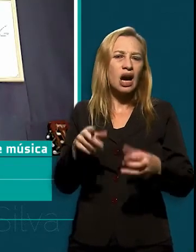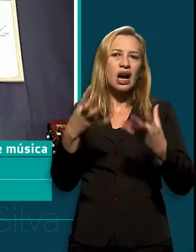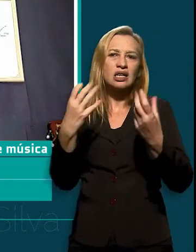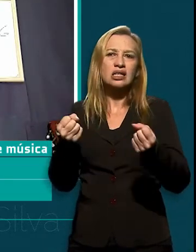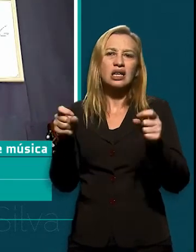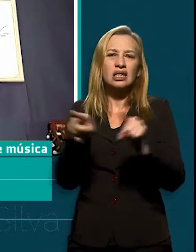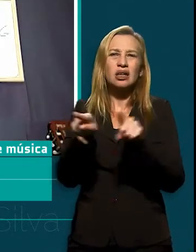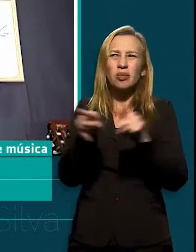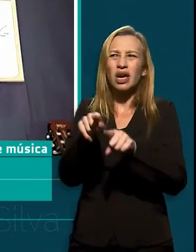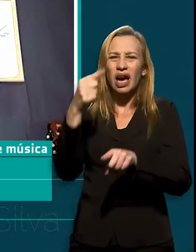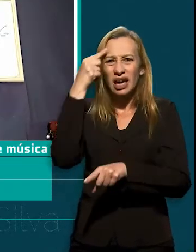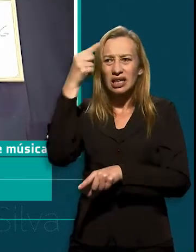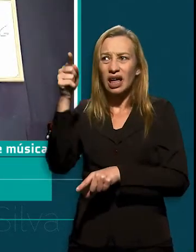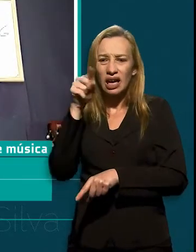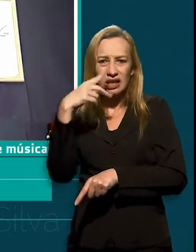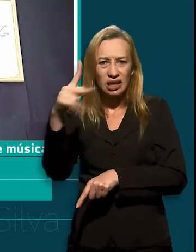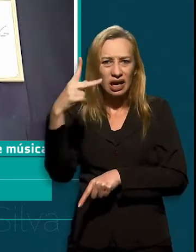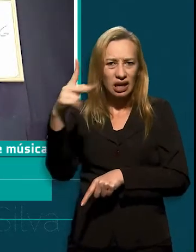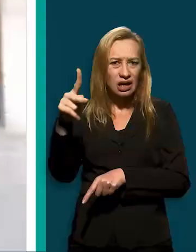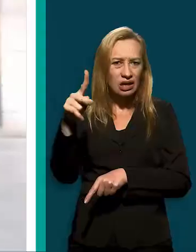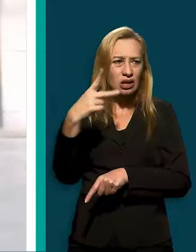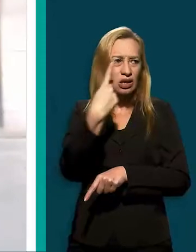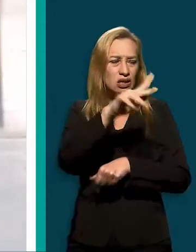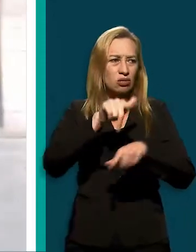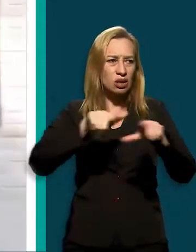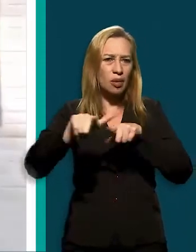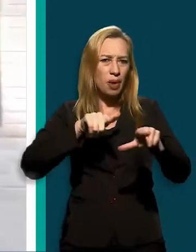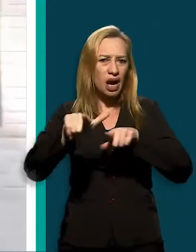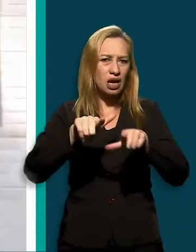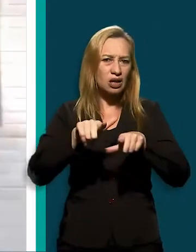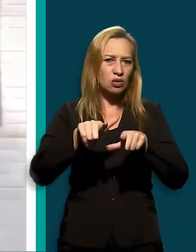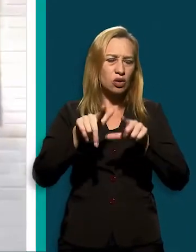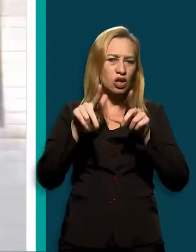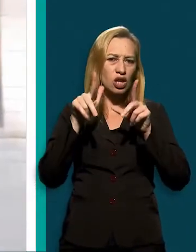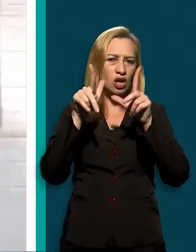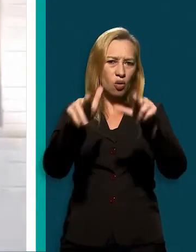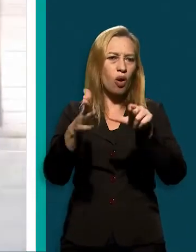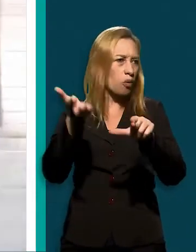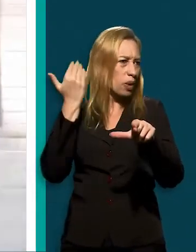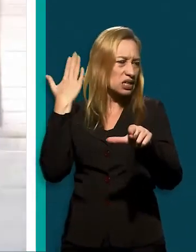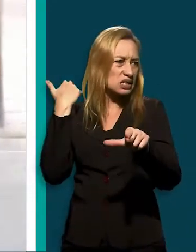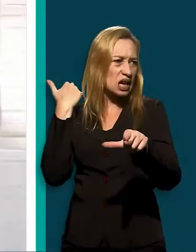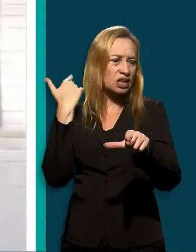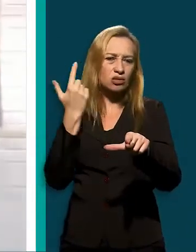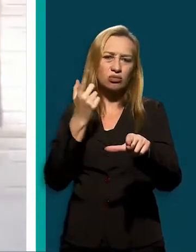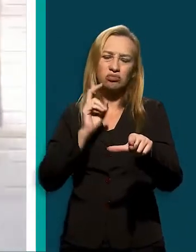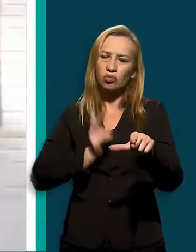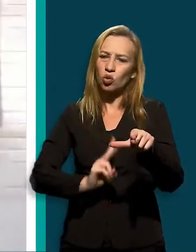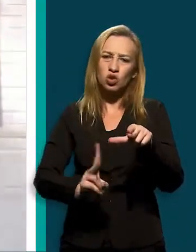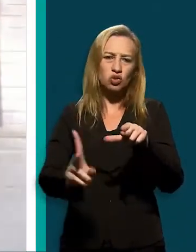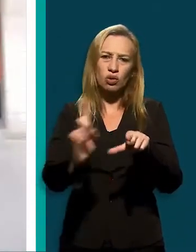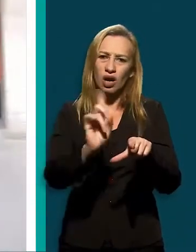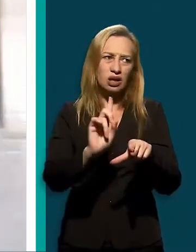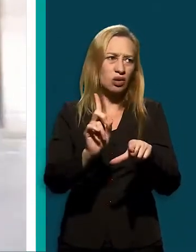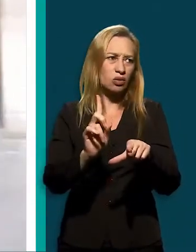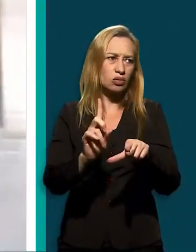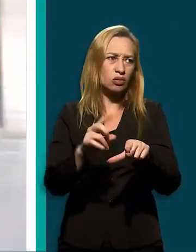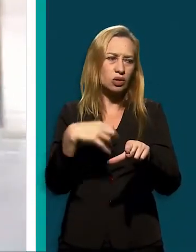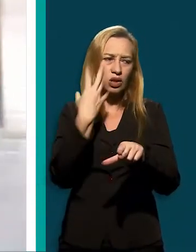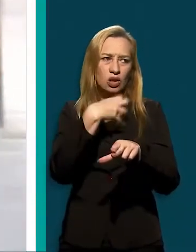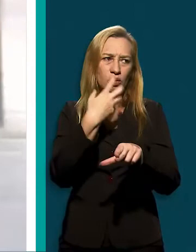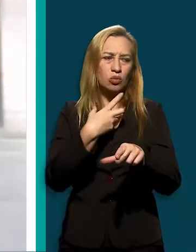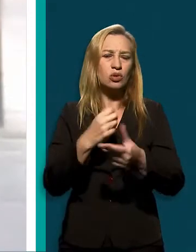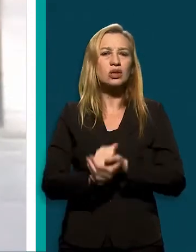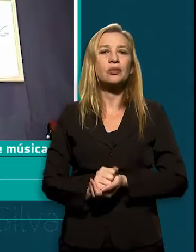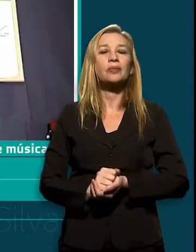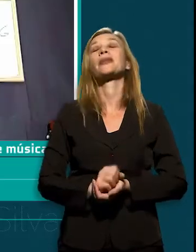dessa ideia? Você acha também que o teu trabalho não voltará a ser o mesmo? A forma sua de lidar com a música, de trabalhar com a música também não vai